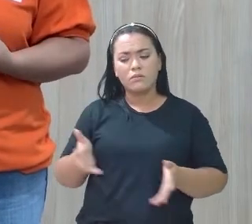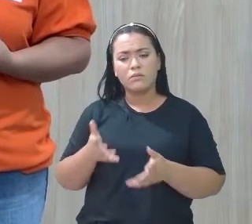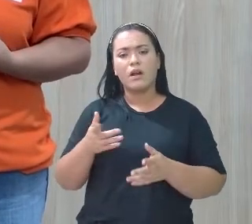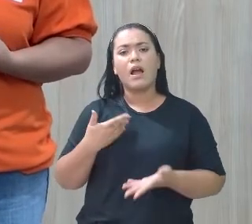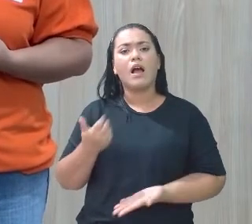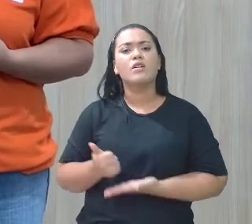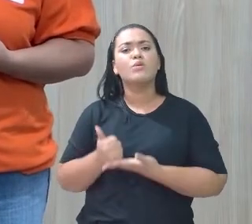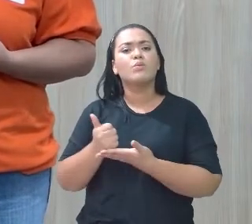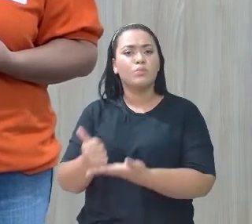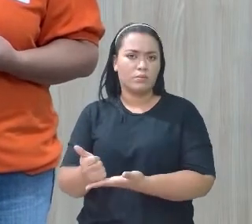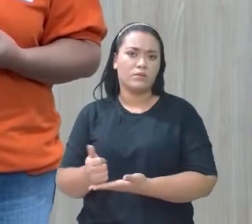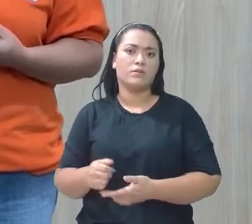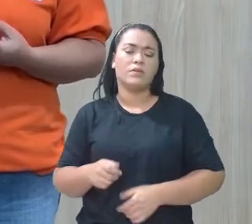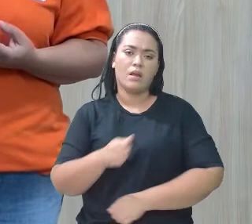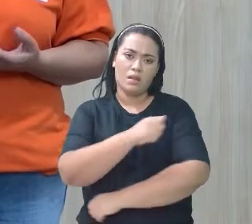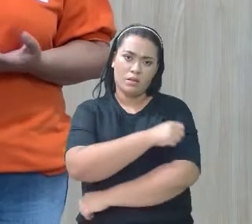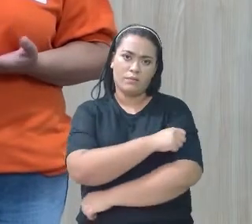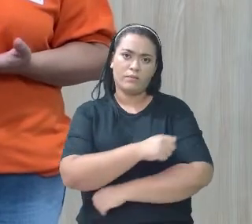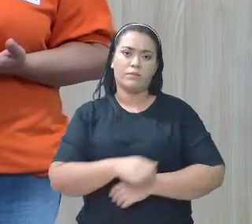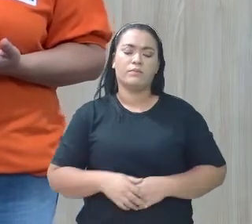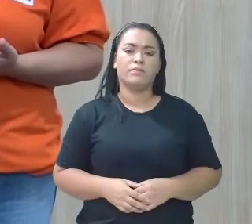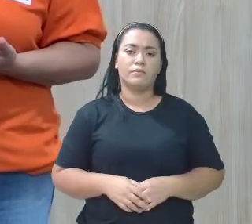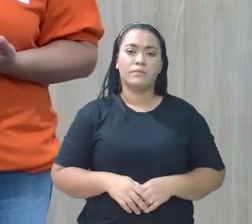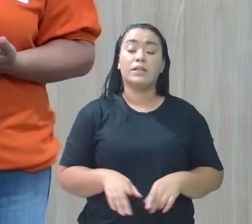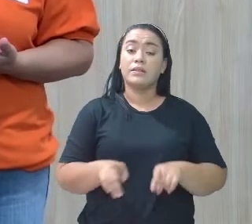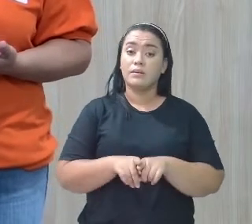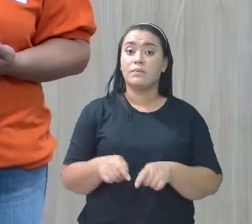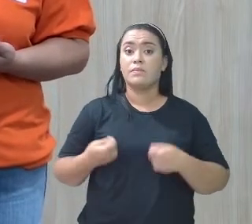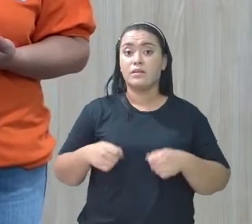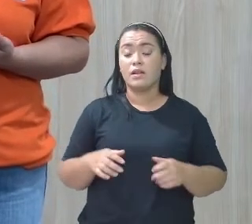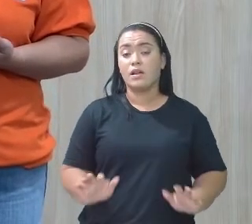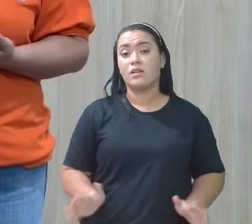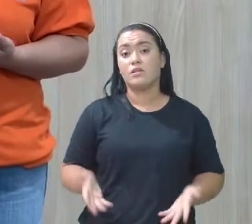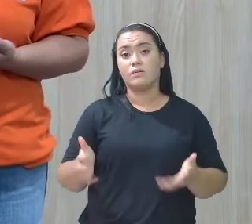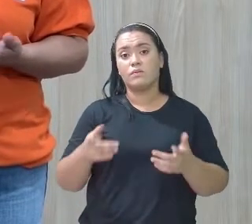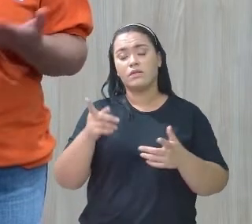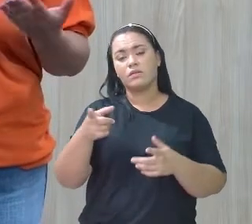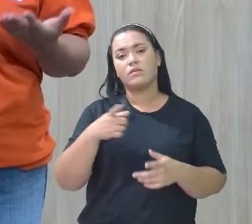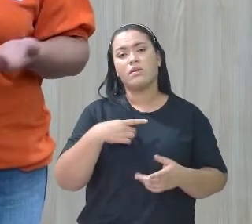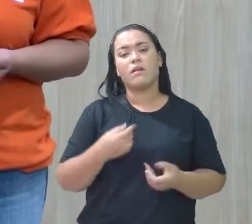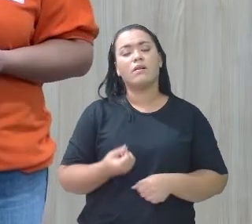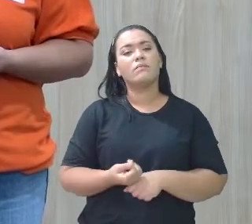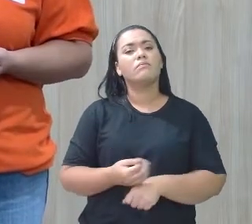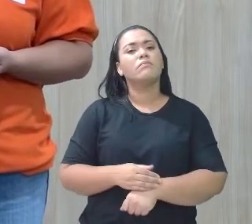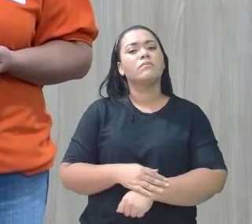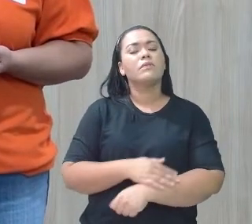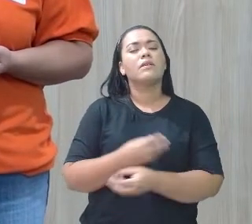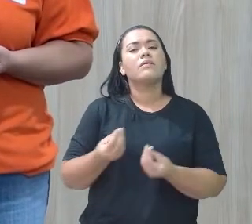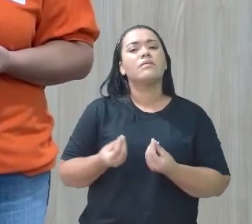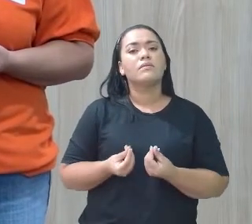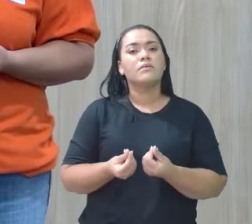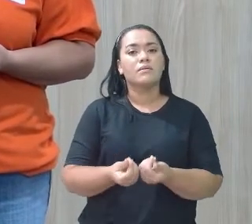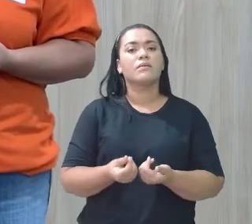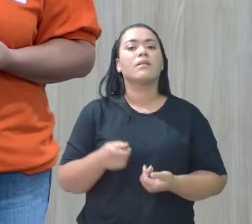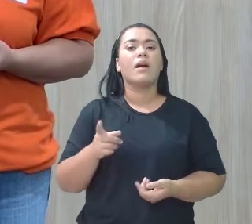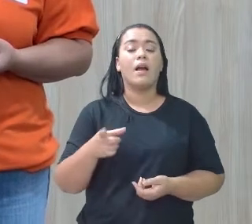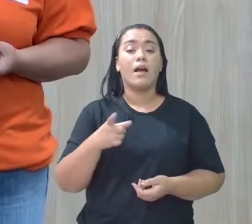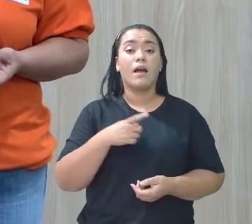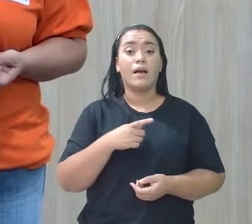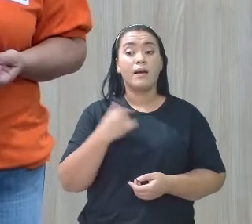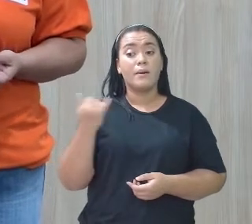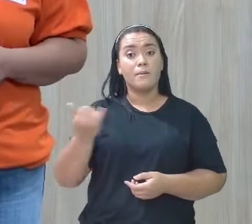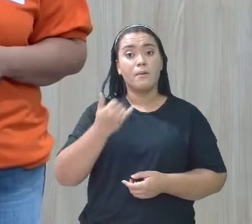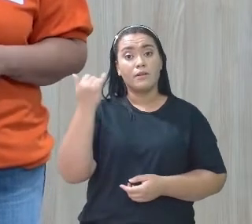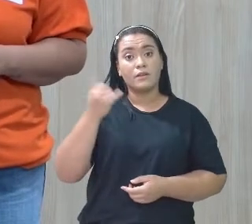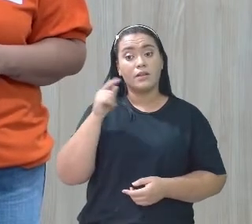isso também. Então, essa estimulação sensorial é muito importante para o estudante com